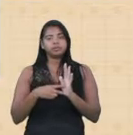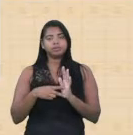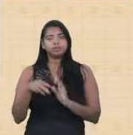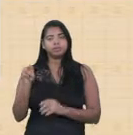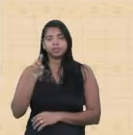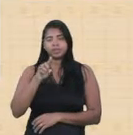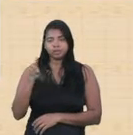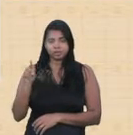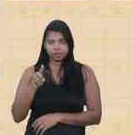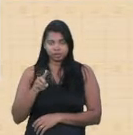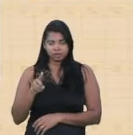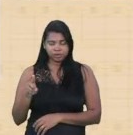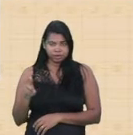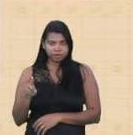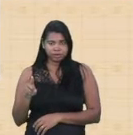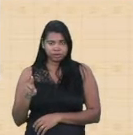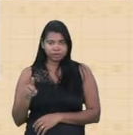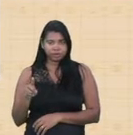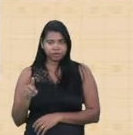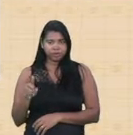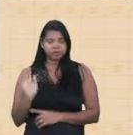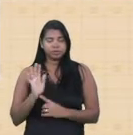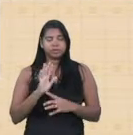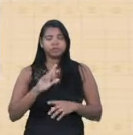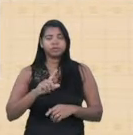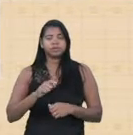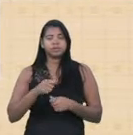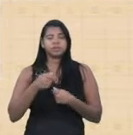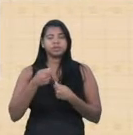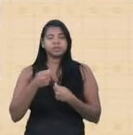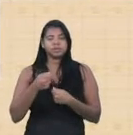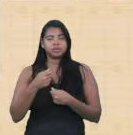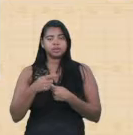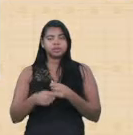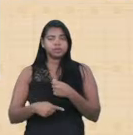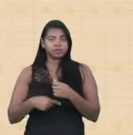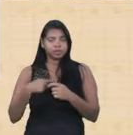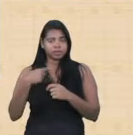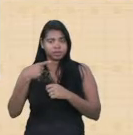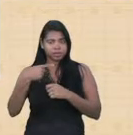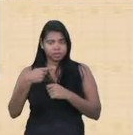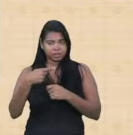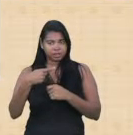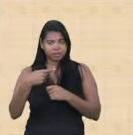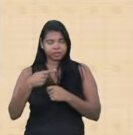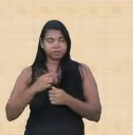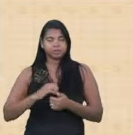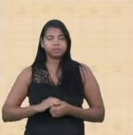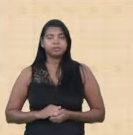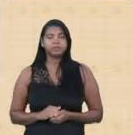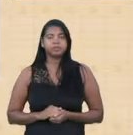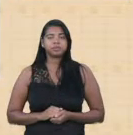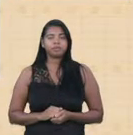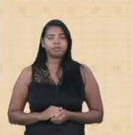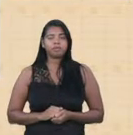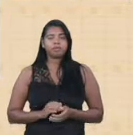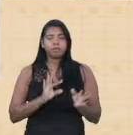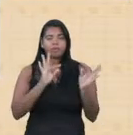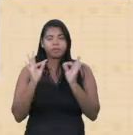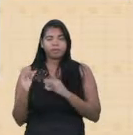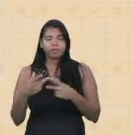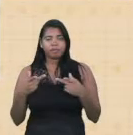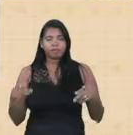indo para o outro lado, quer dizer que a força, a carga dela é negativa. Uma outra coisa que você vai notar é que